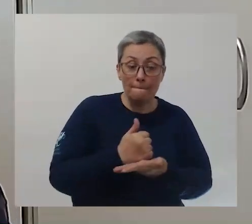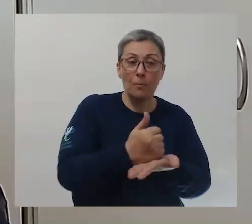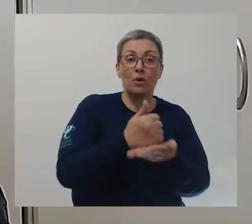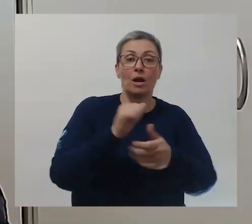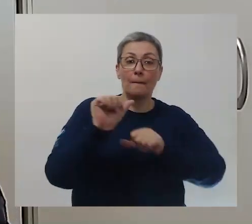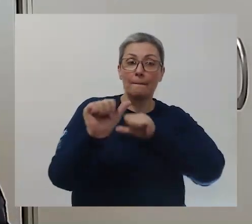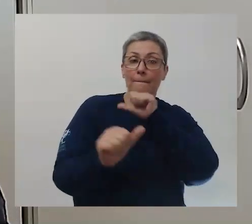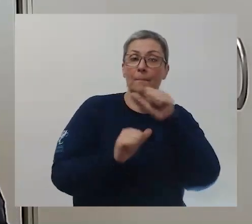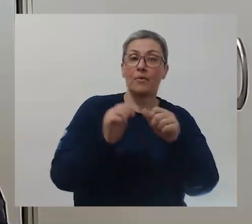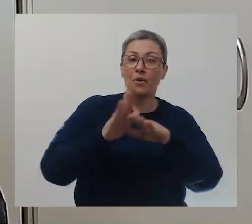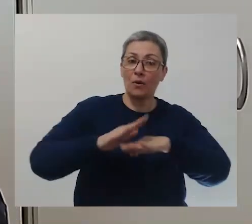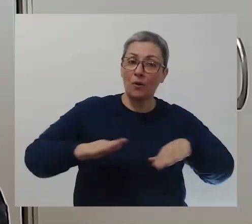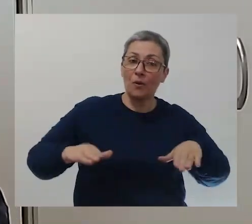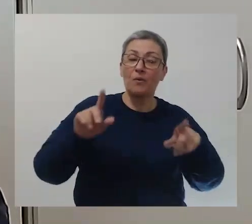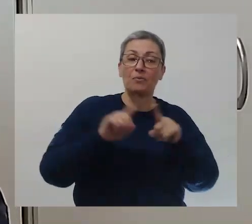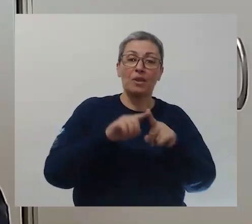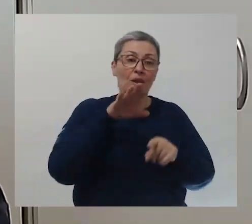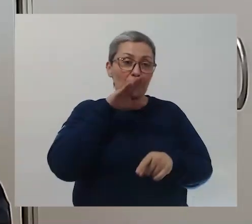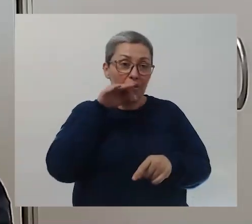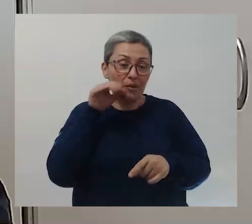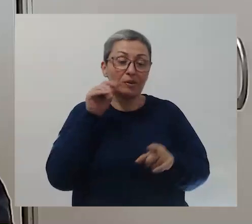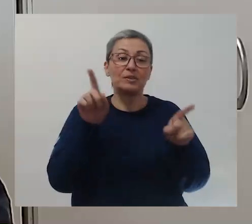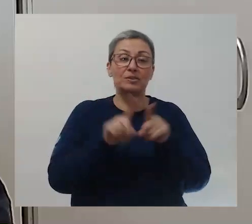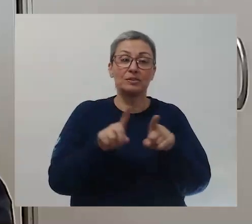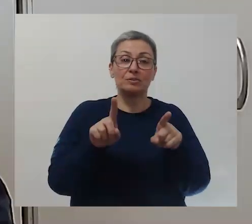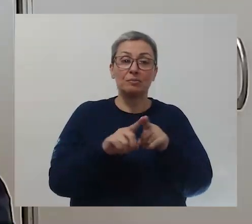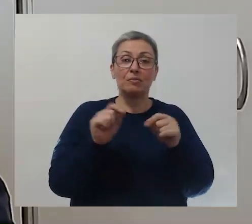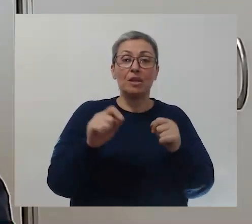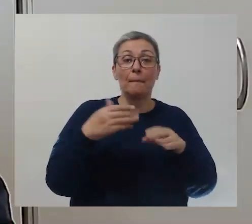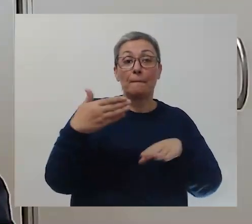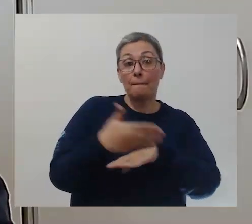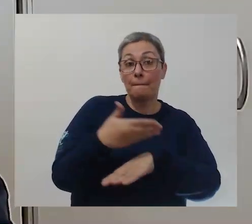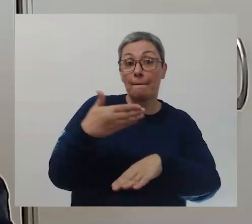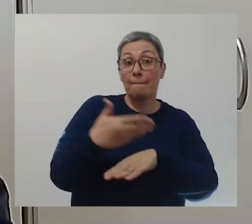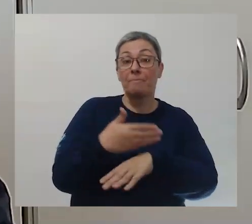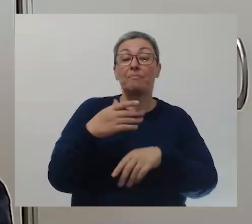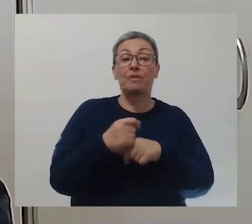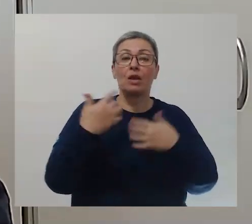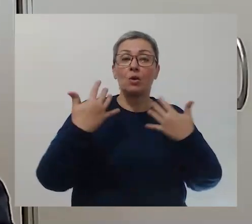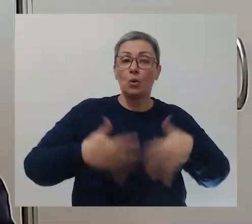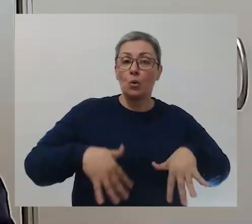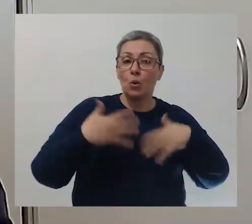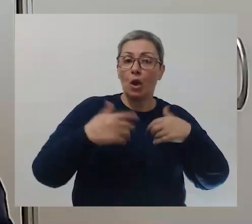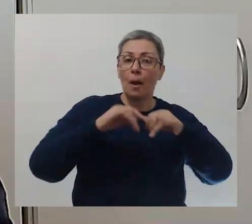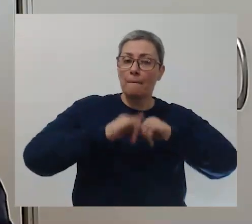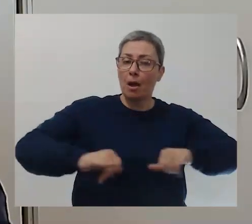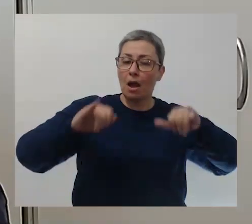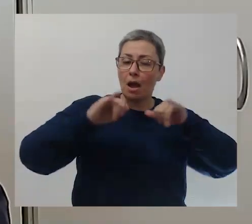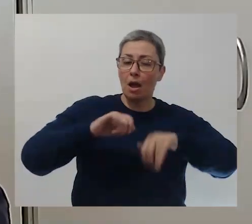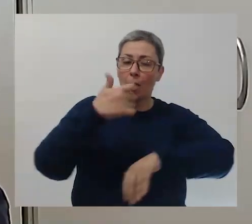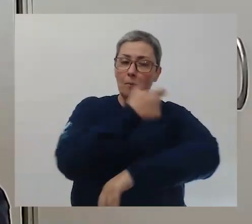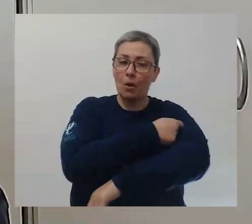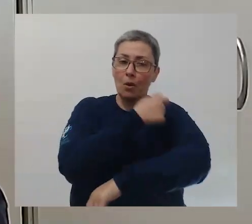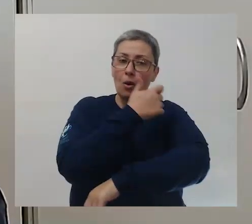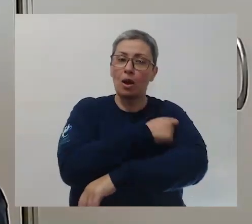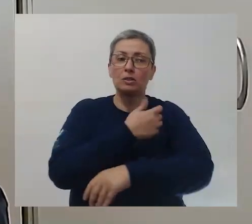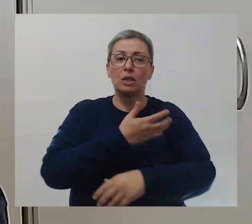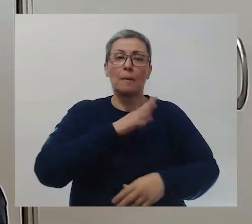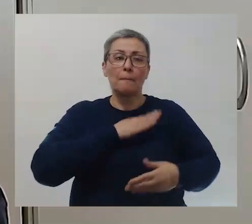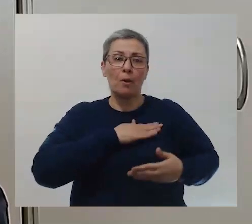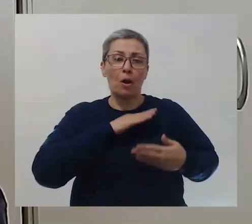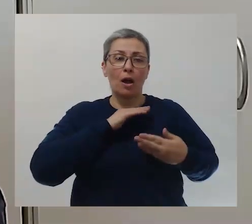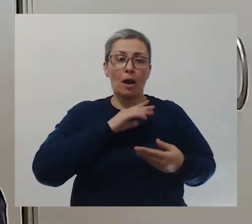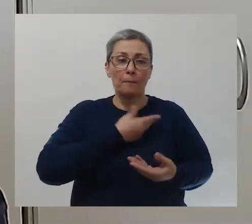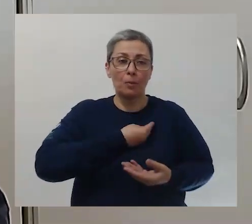transformações na área da infância e da adolescência. Participou de grandes campanhas de vacinação, de